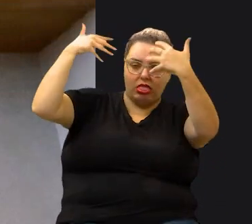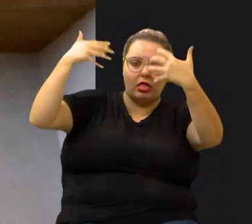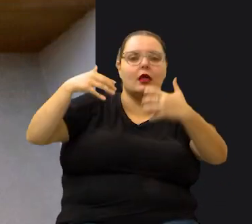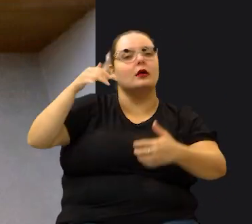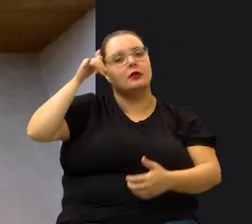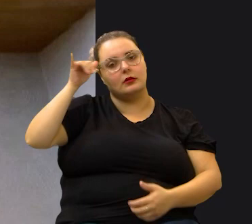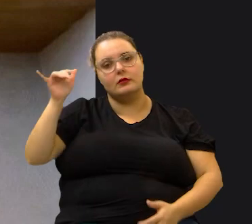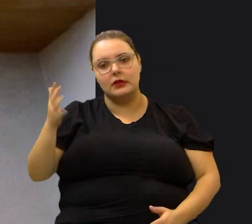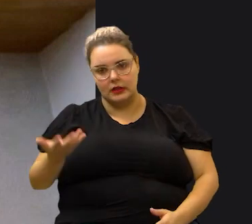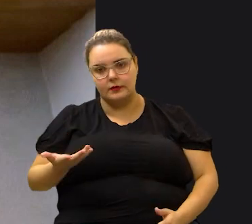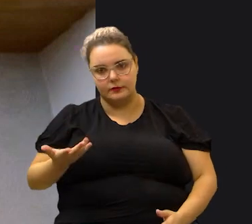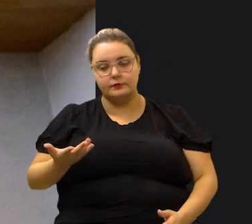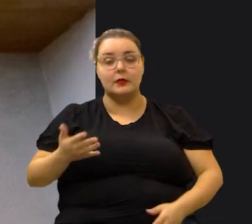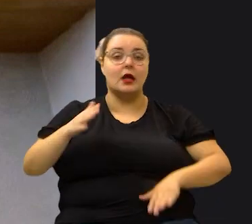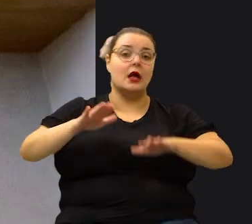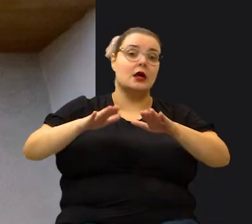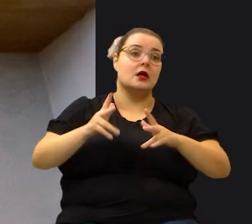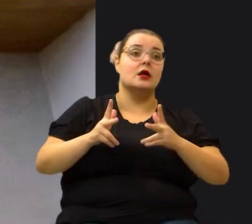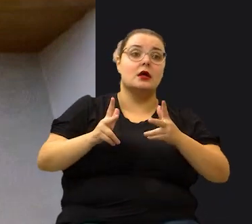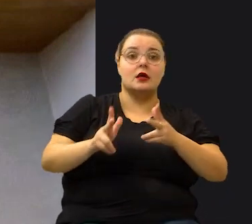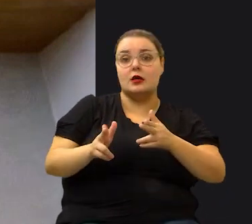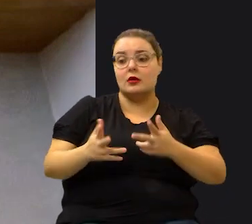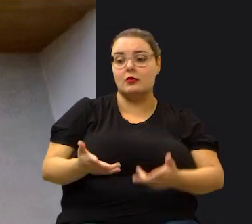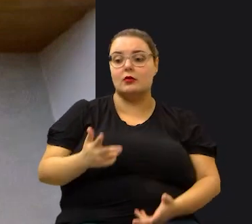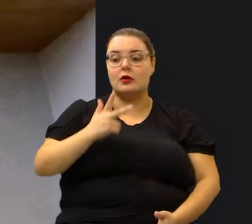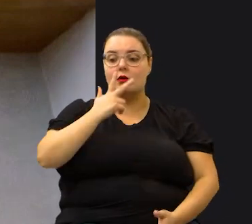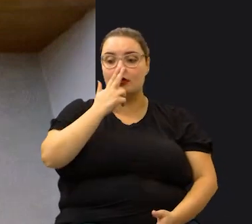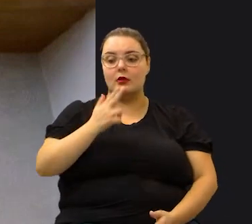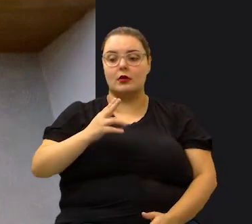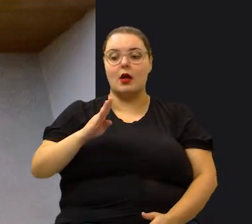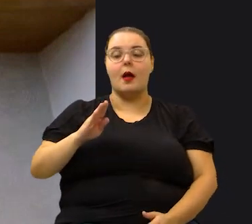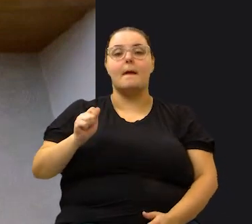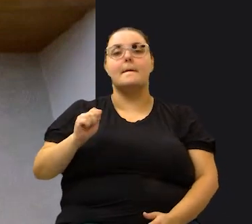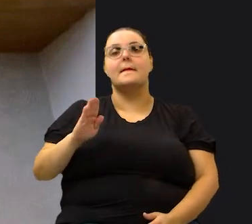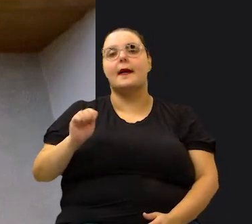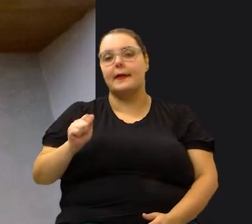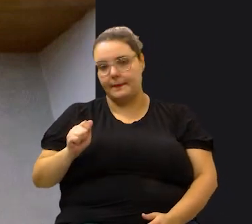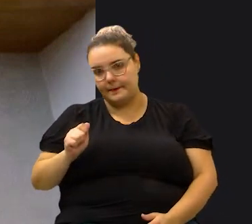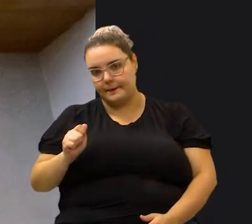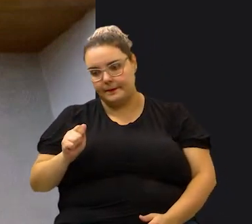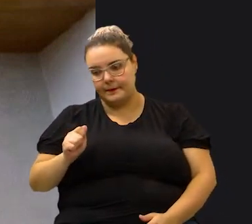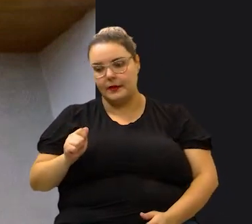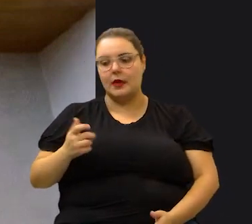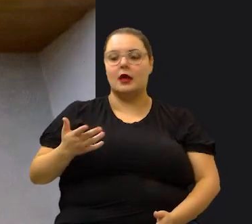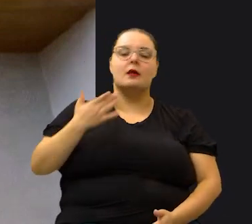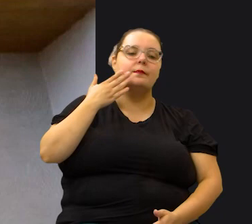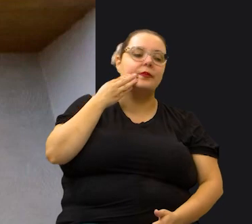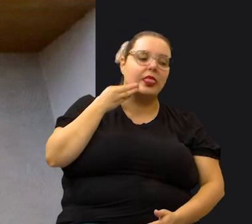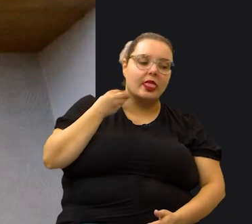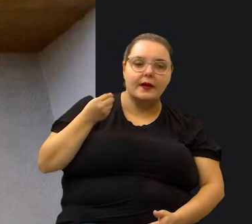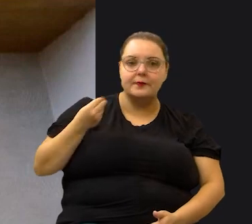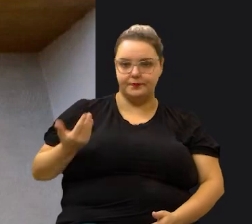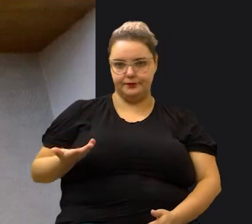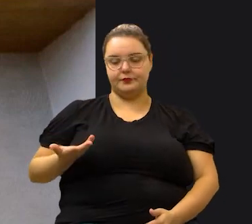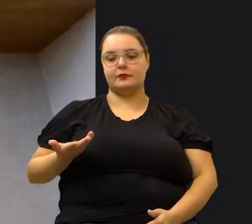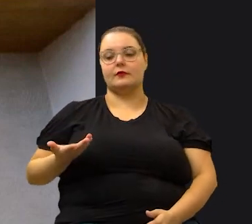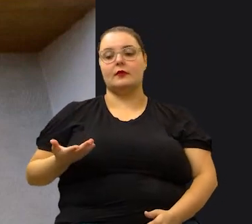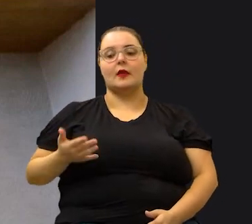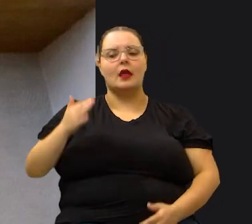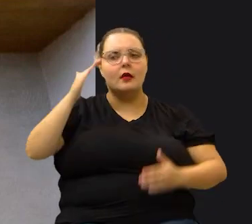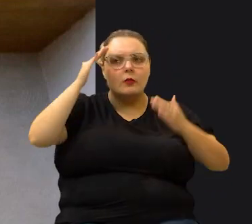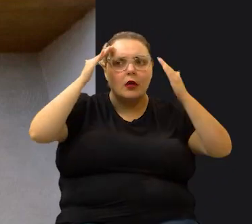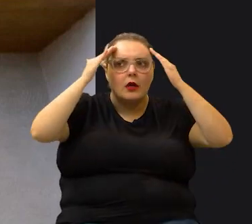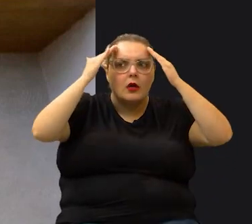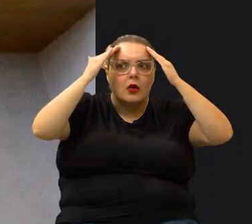raios ultravioletas, muitas vezes igual a gente nota com a barba. Mas a gente não pode esquecer que algumas pessoas com alopecia androgenética, com calvície,